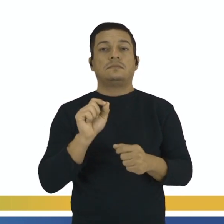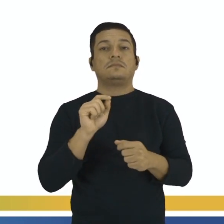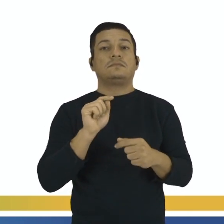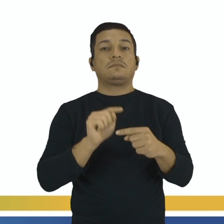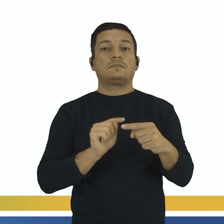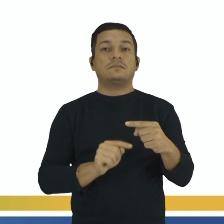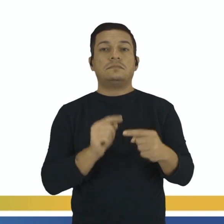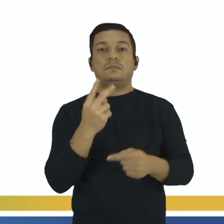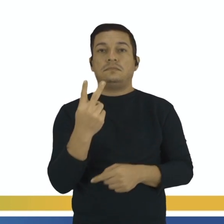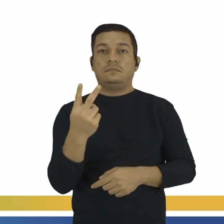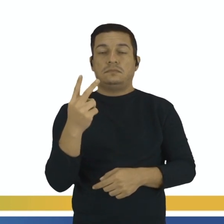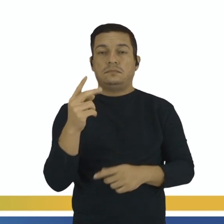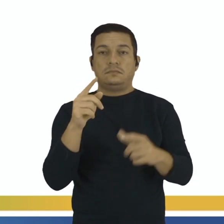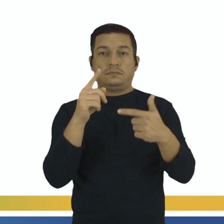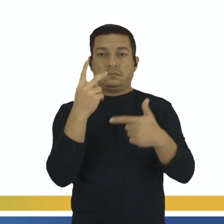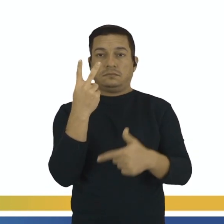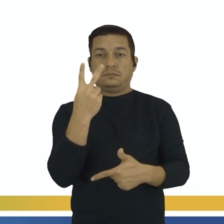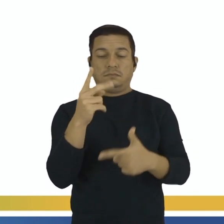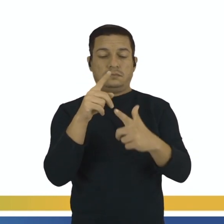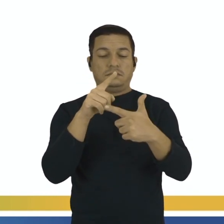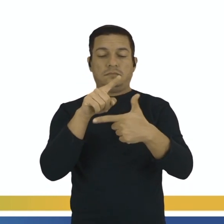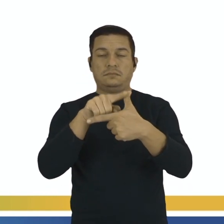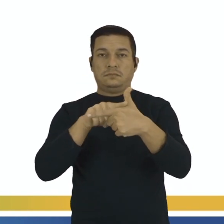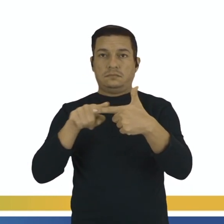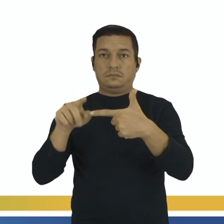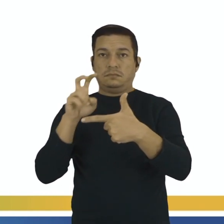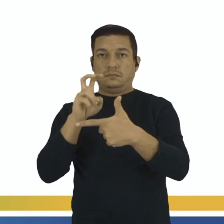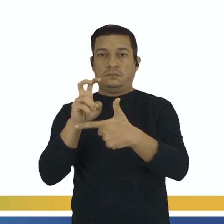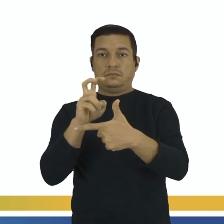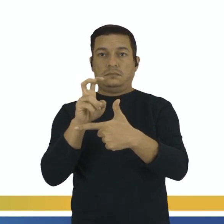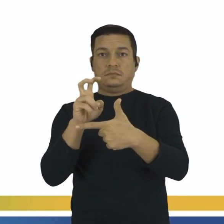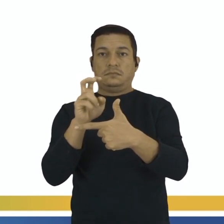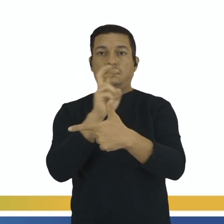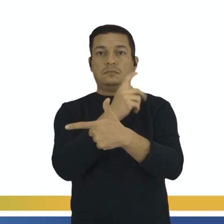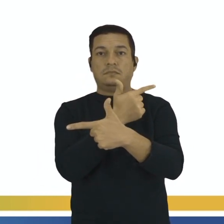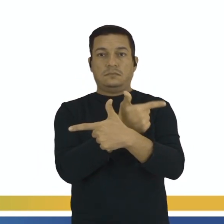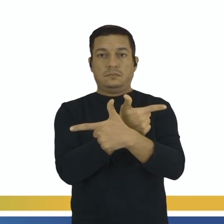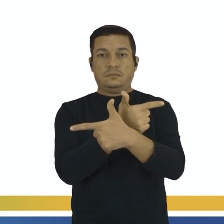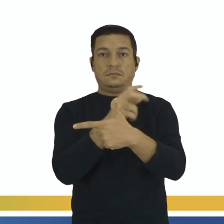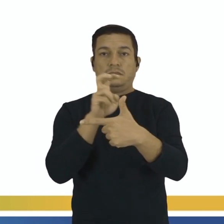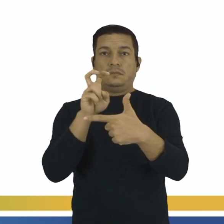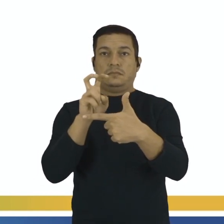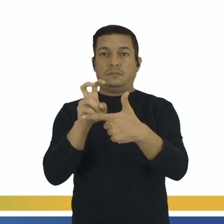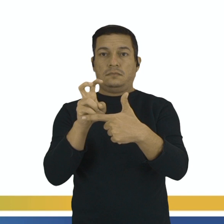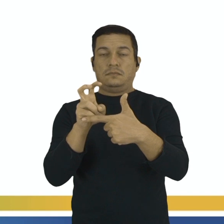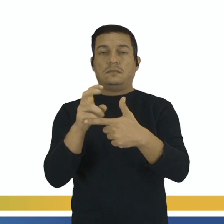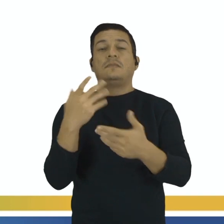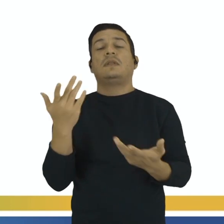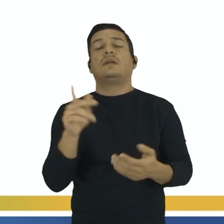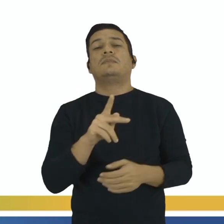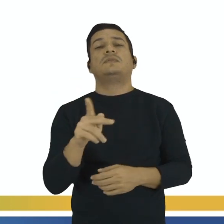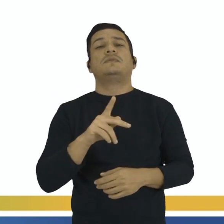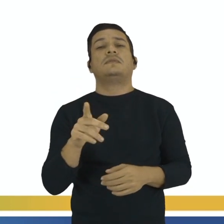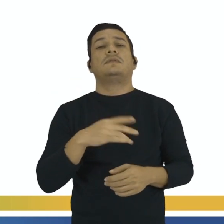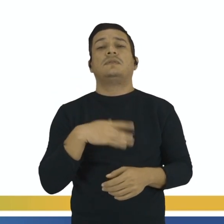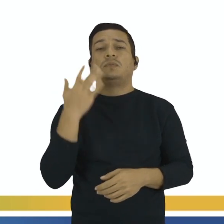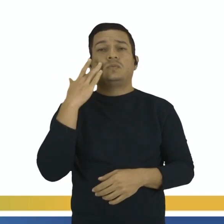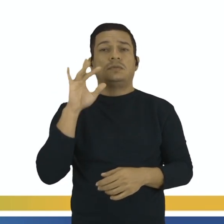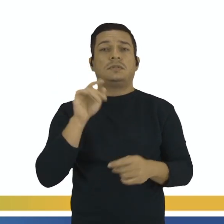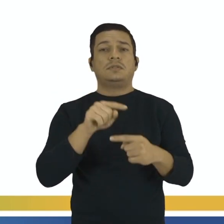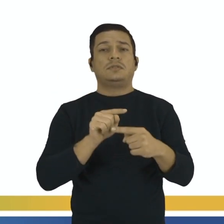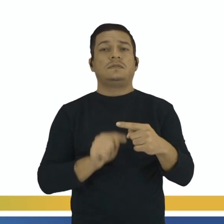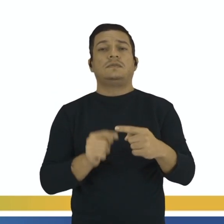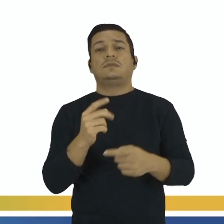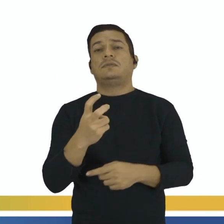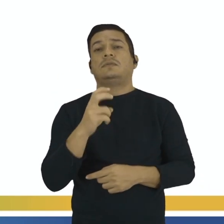2 para 5. Observem aí como que nós vamos realizar. Ah, professora Fabiane, eu não sei dividir